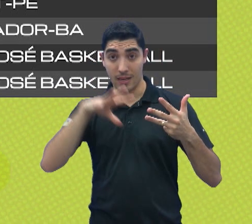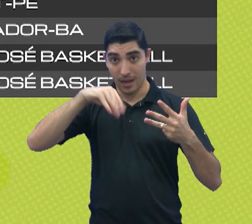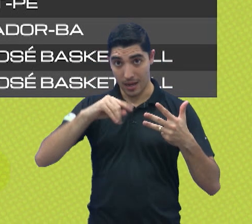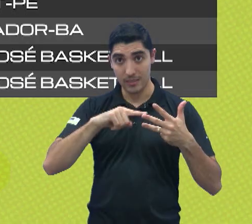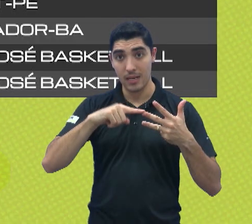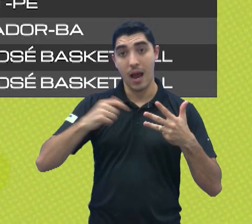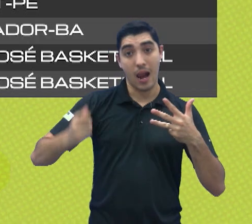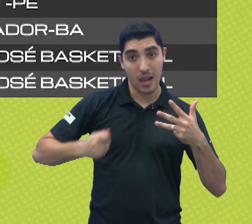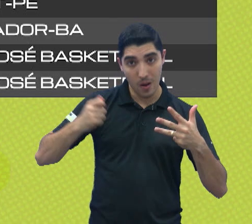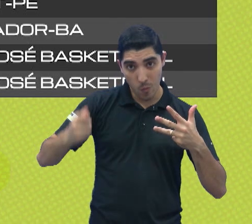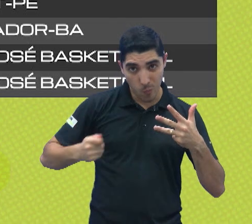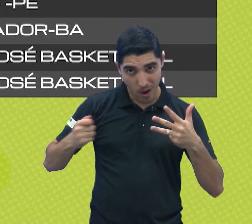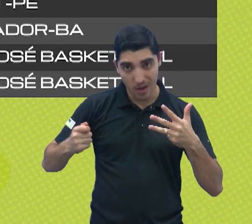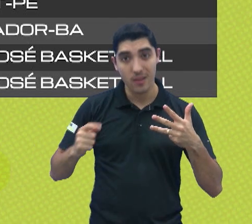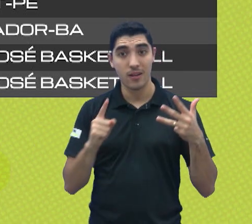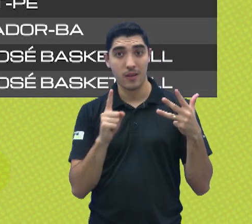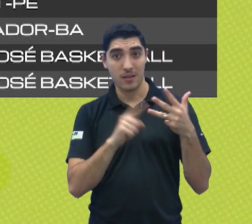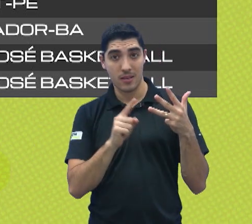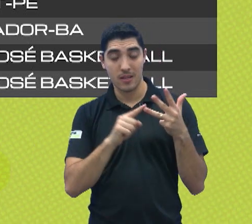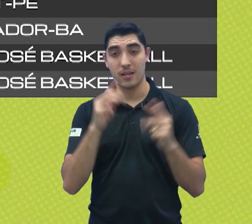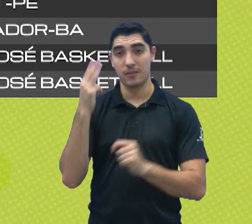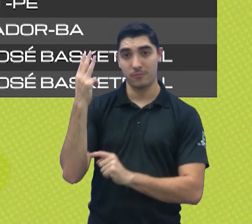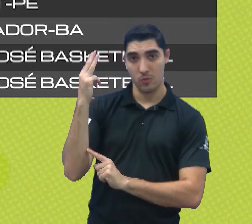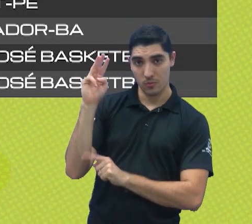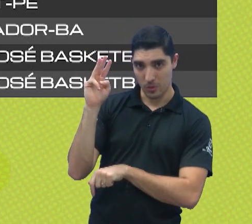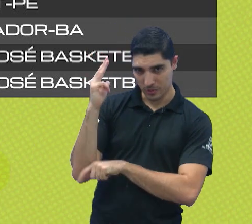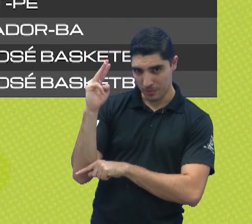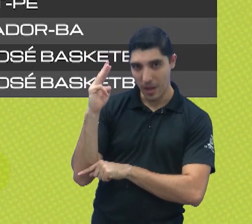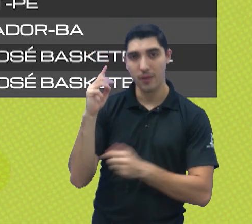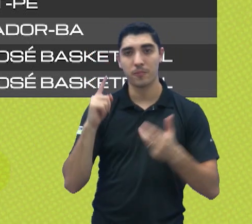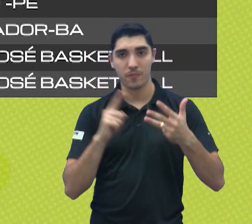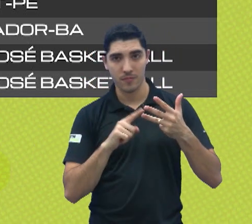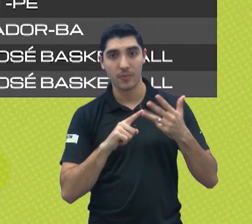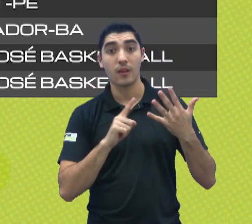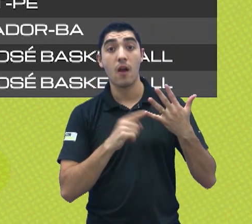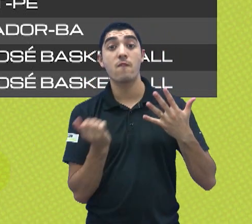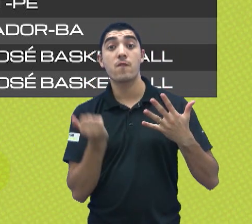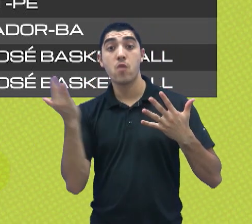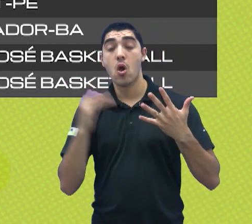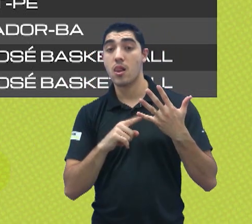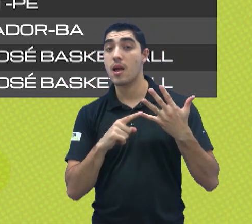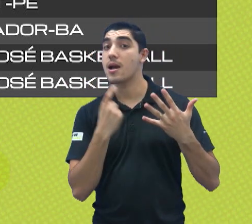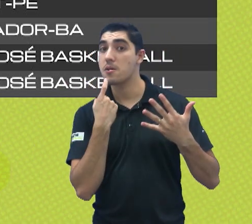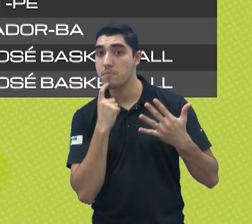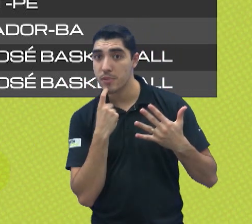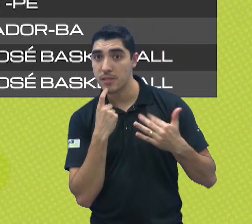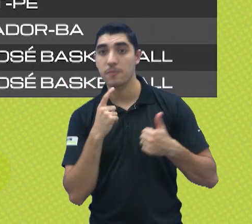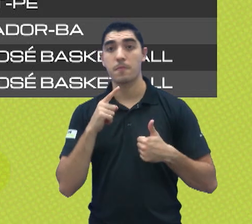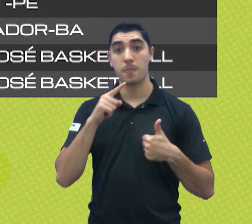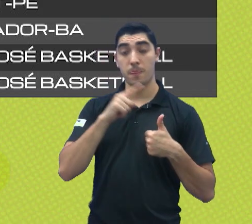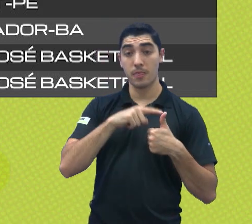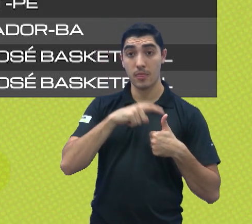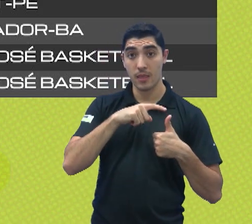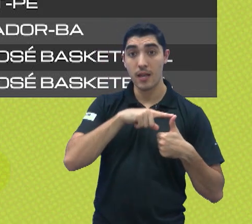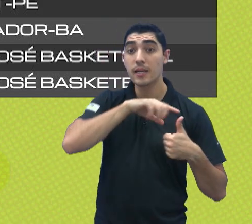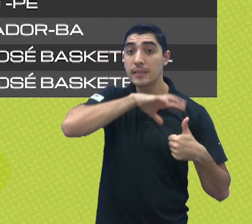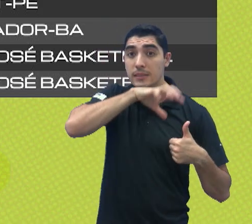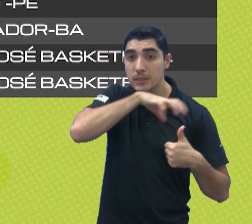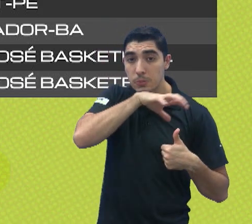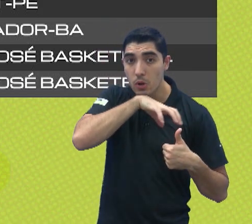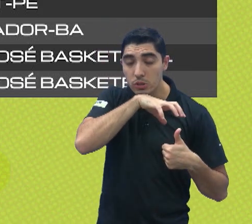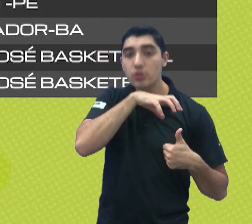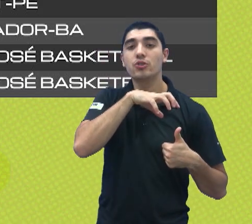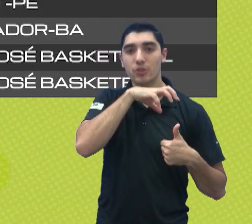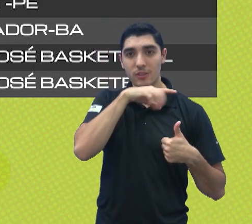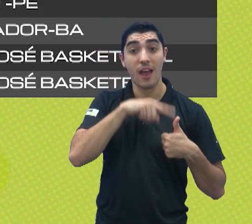César Araquara, contra o Sampaio Correia. Depois sai para enfrentar o Campinas. Mais 2 jogos em casa, contra o Sport, que